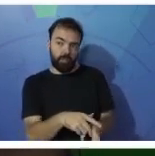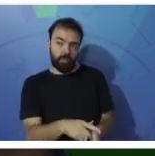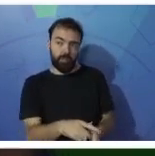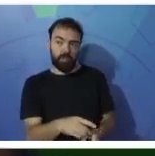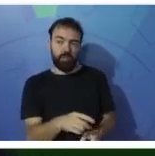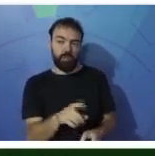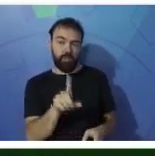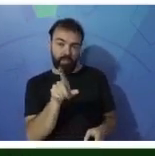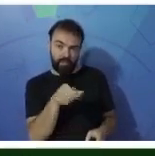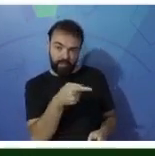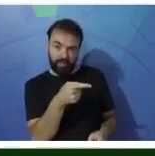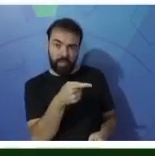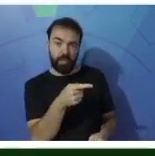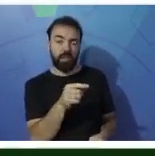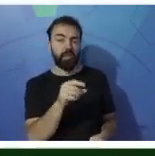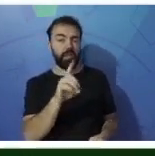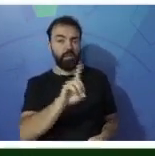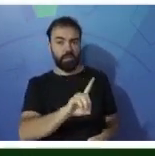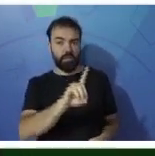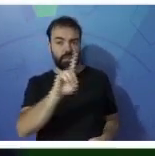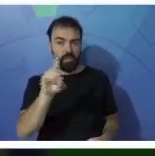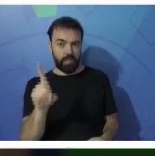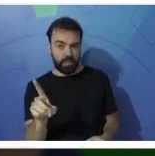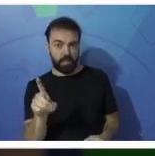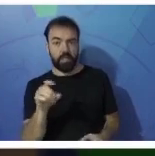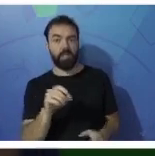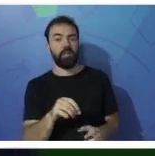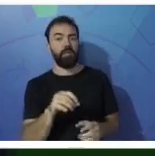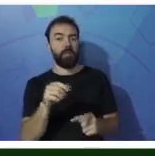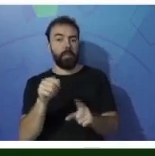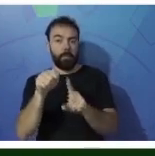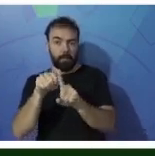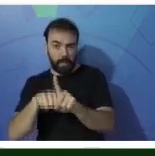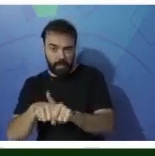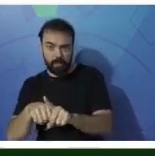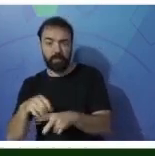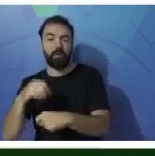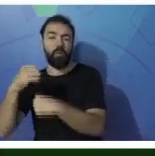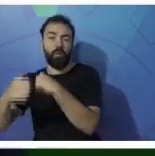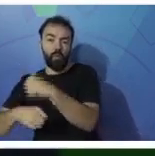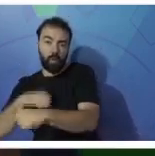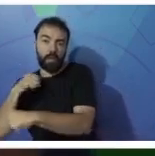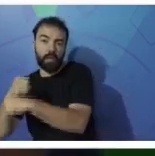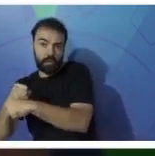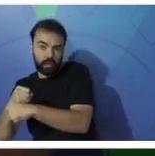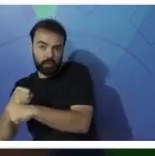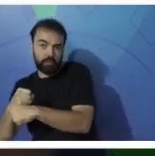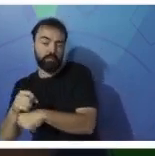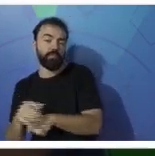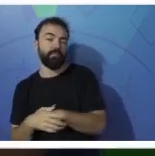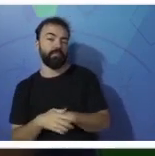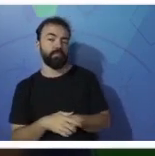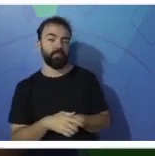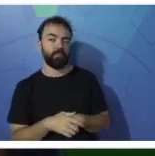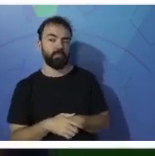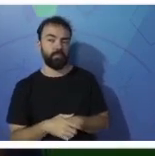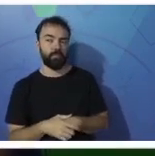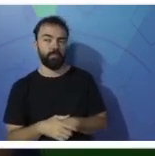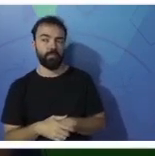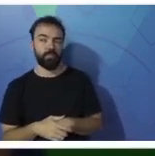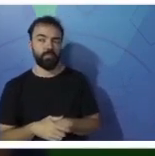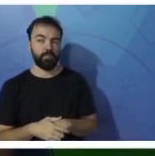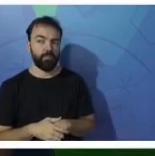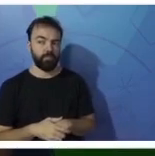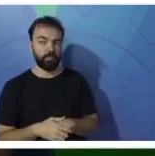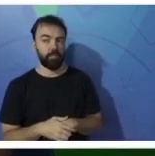né, vírgula, põe o dia, o mês e o ano que você escreveu a sua carta. Para a